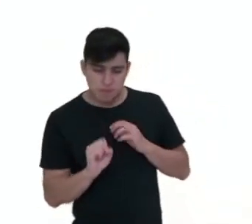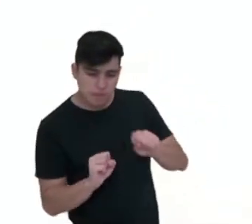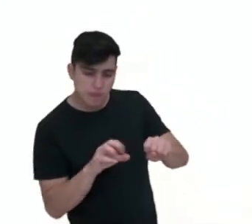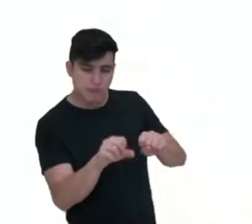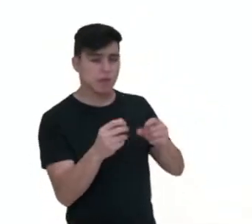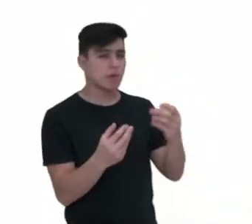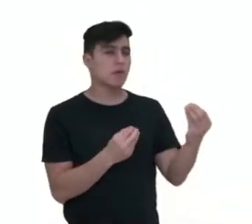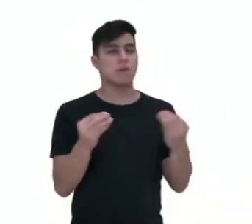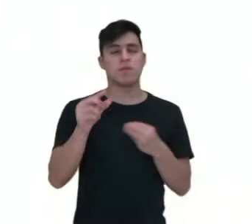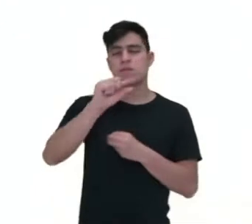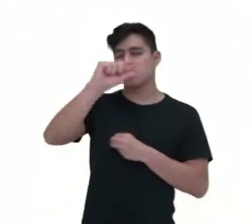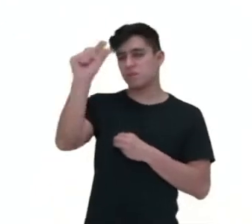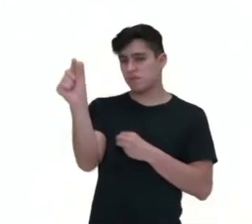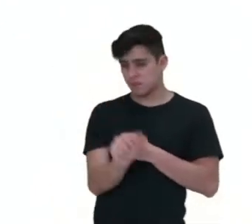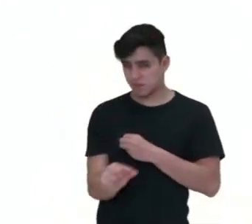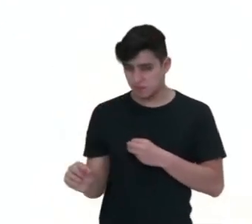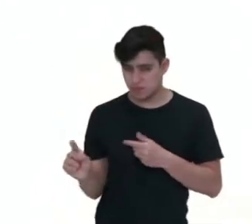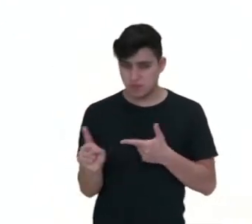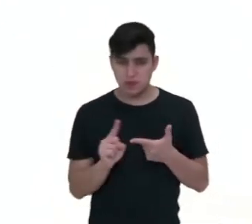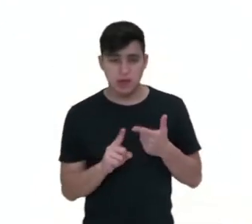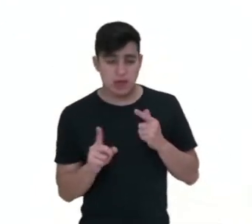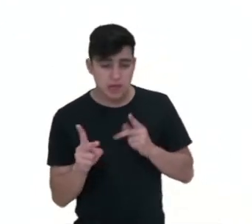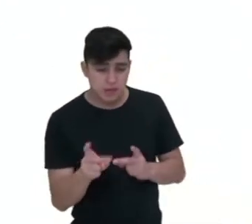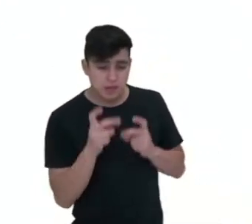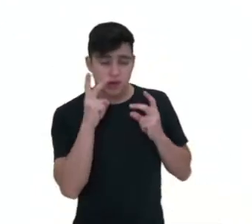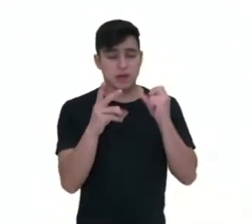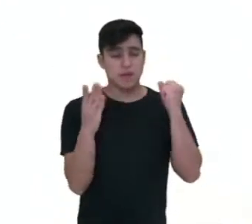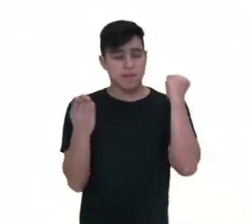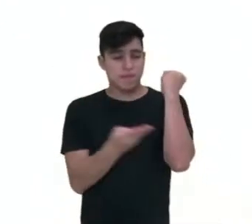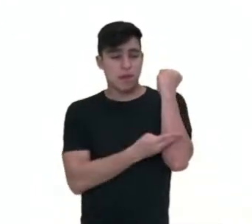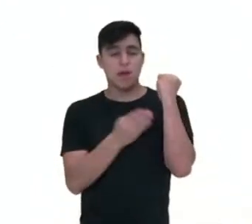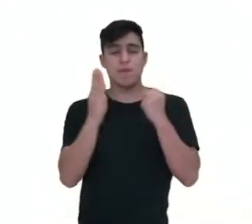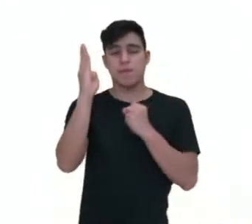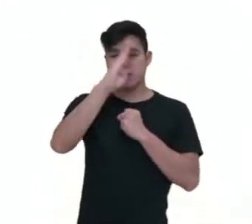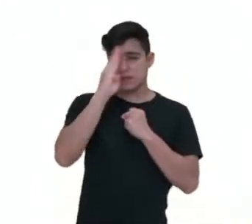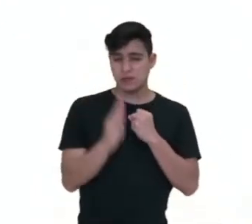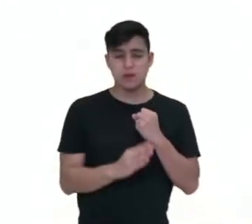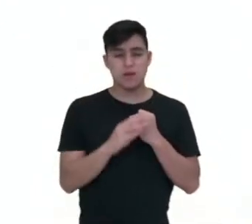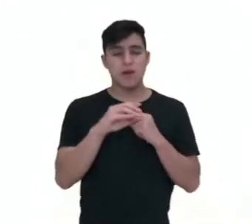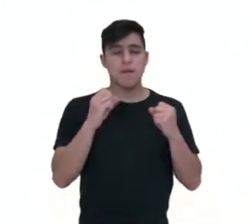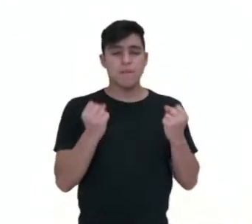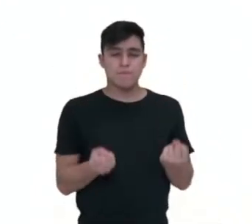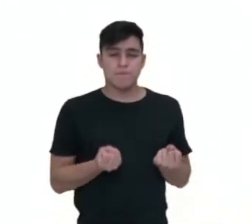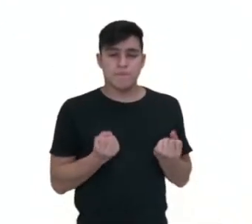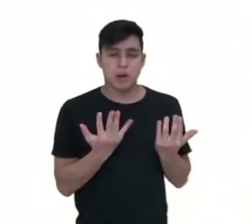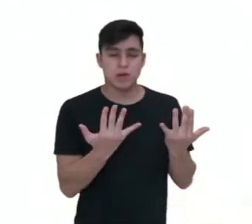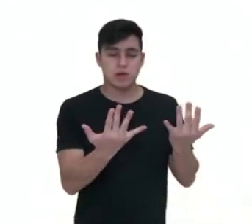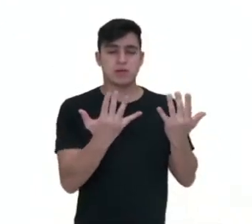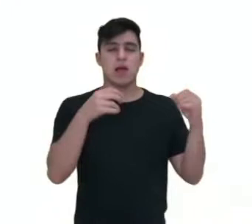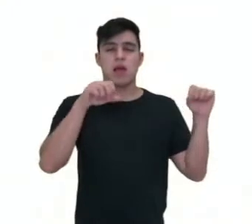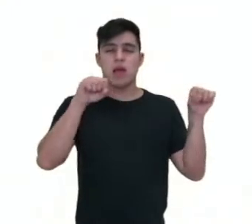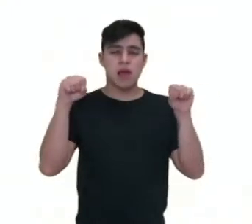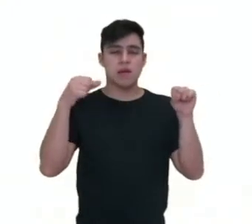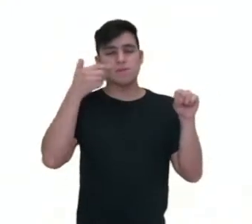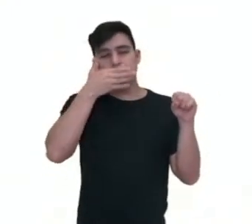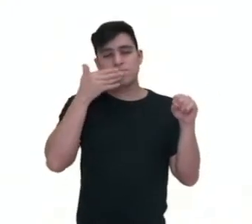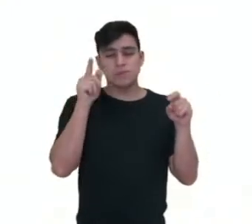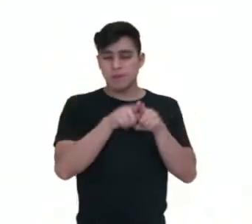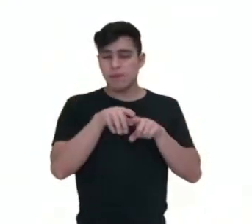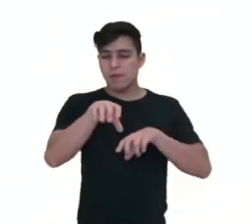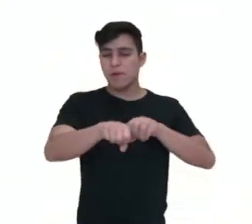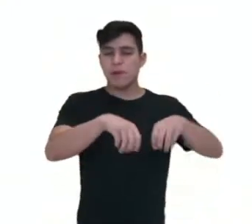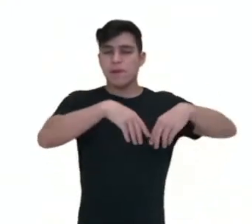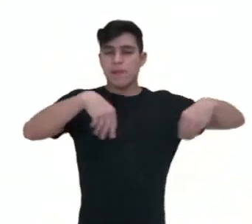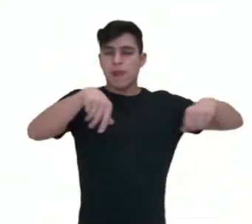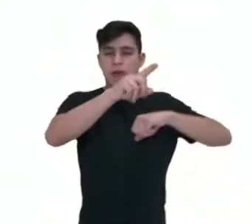ocupação da faixa litorânea, exploração do pau-brasil, produção de cana-de-açúcar, além da ocupação das primeiras terras